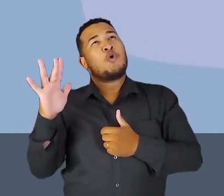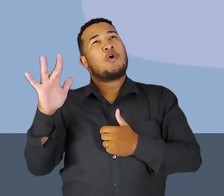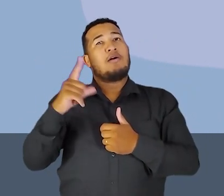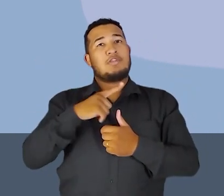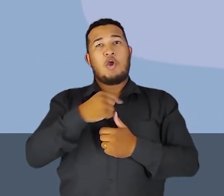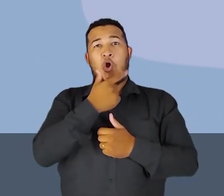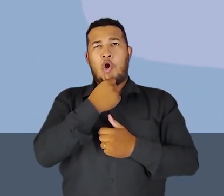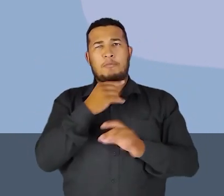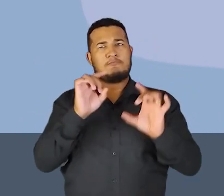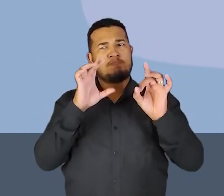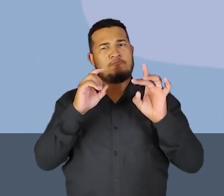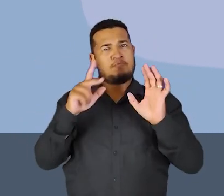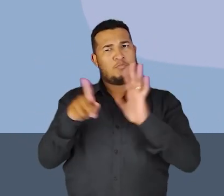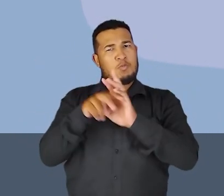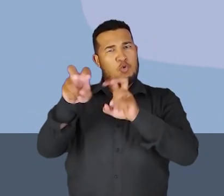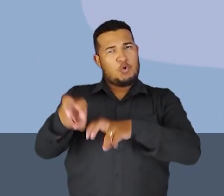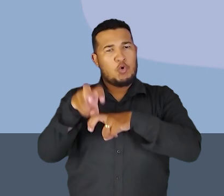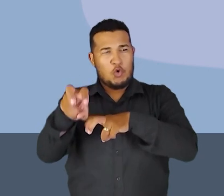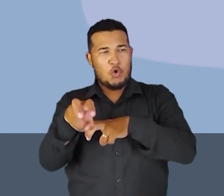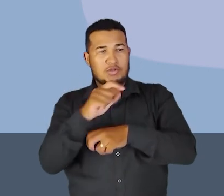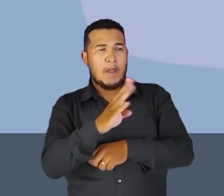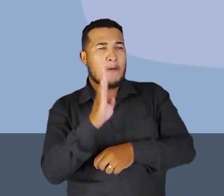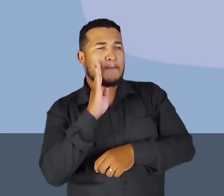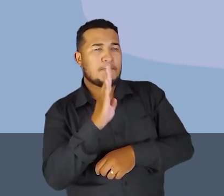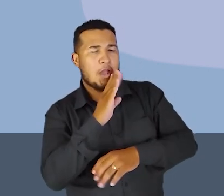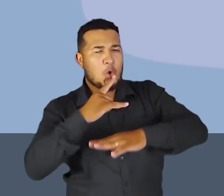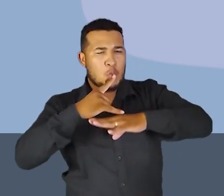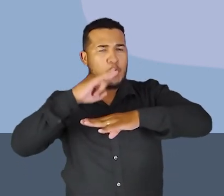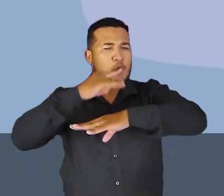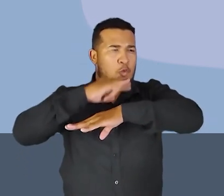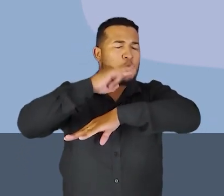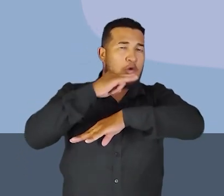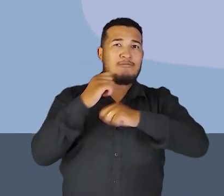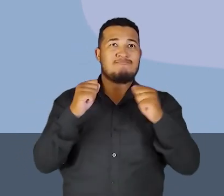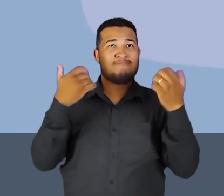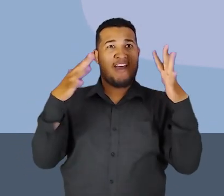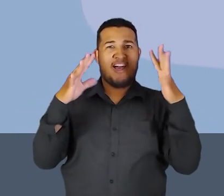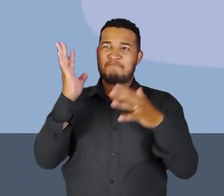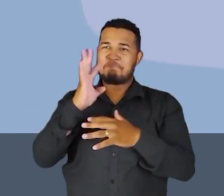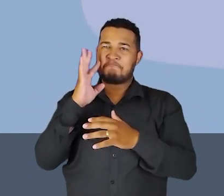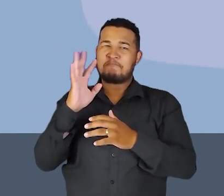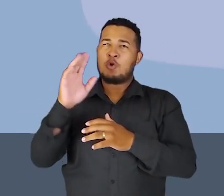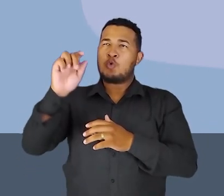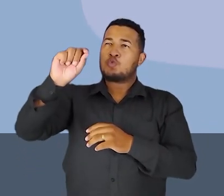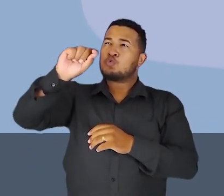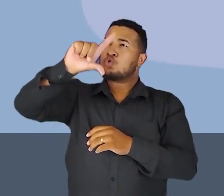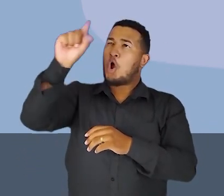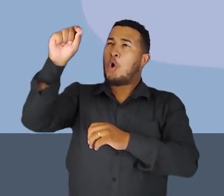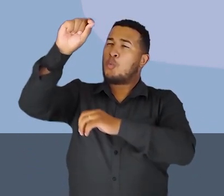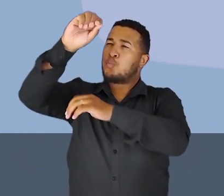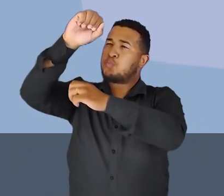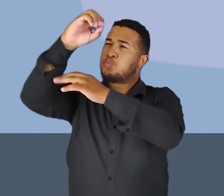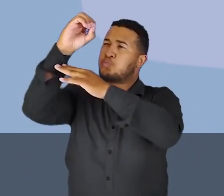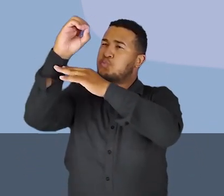homens da roça. Os botequins de cachaça se animam. o sol se esconde e Conha vai